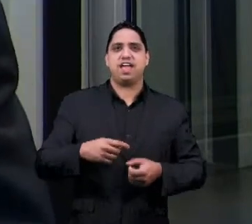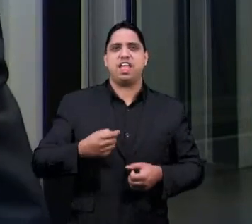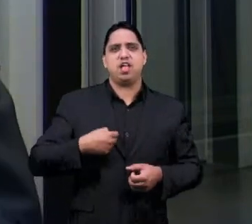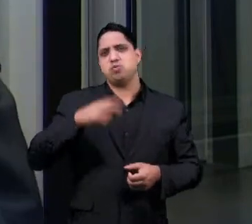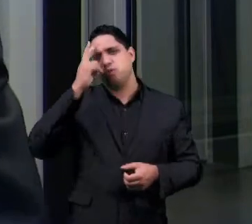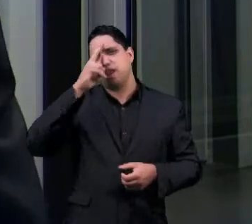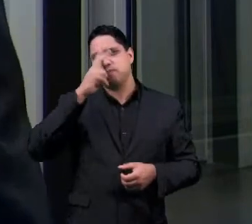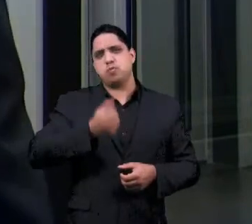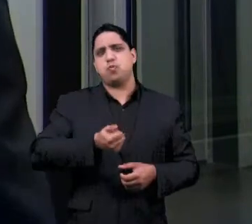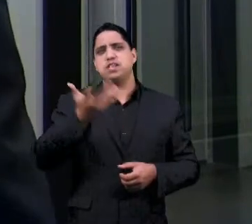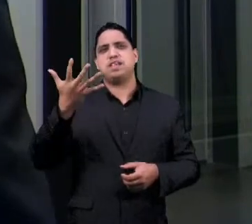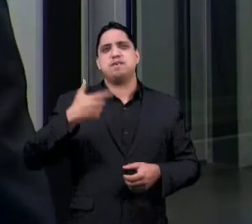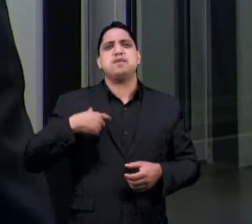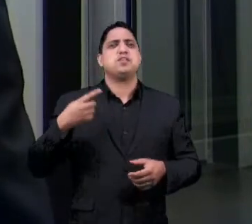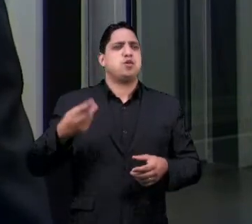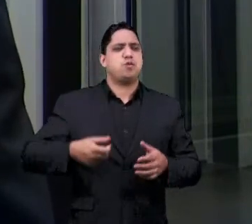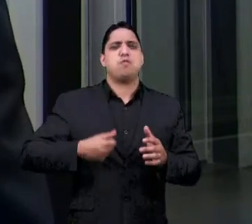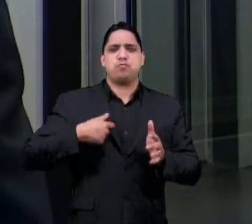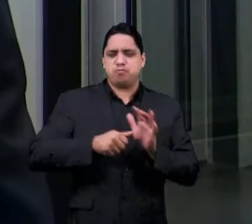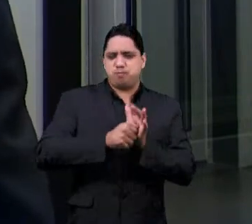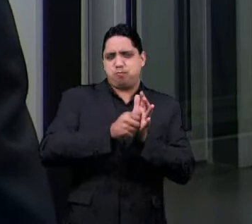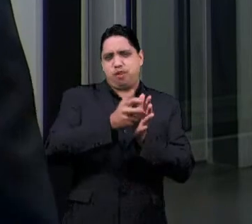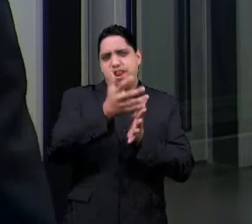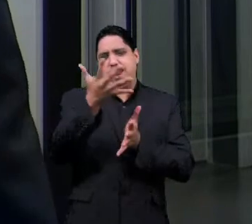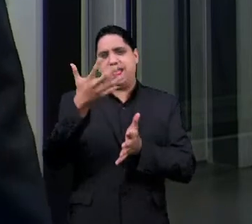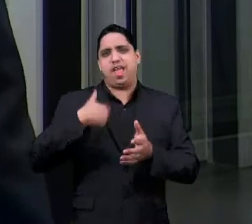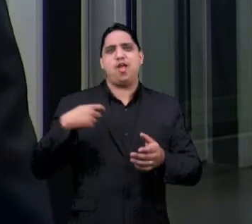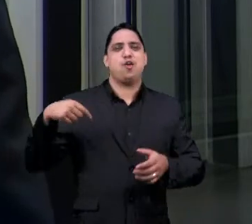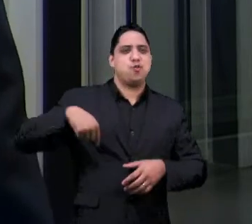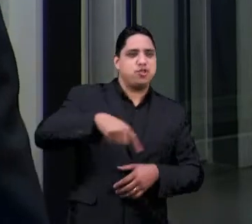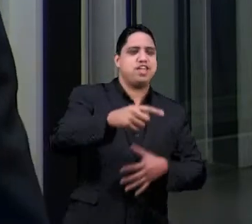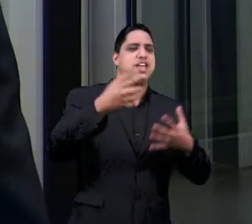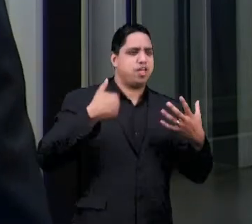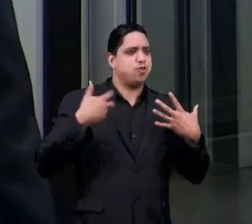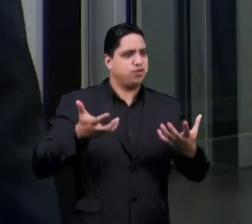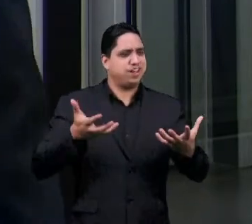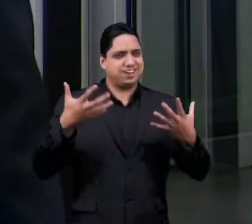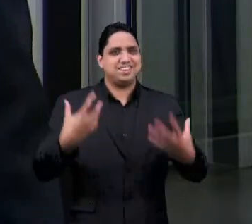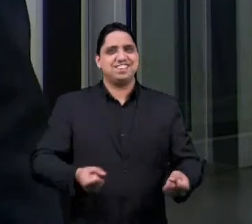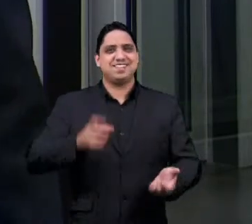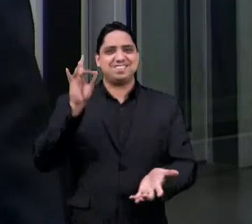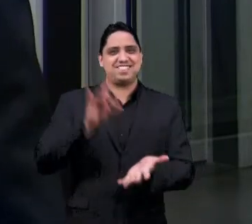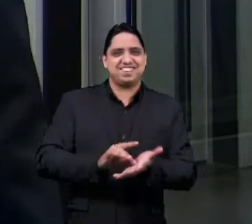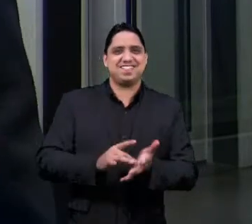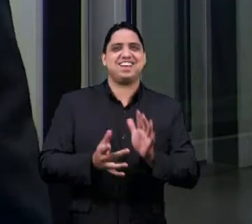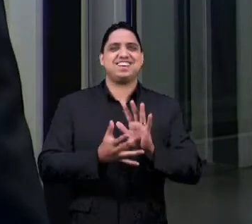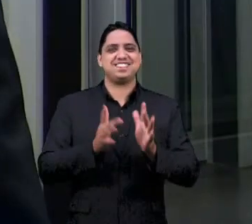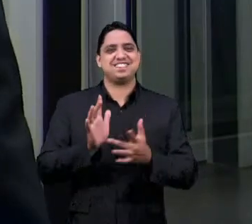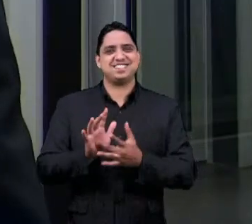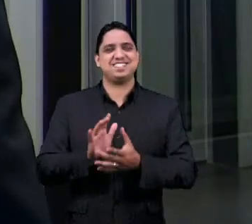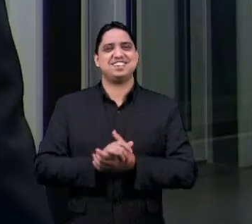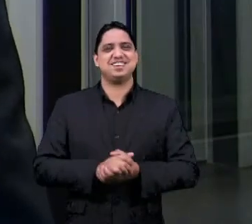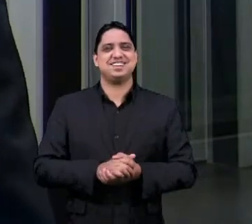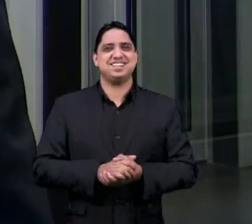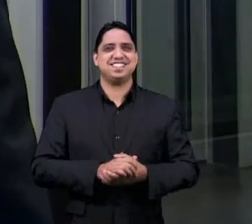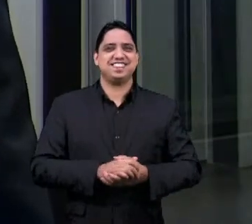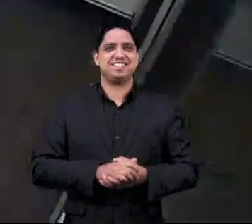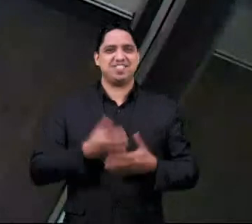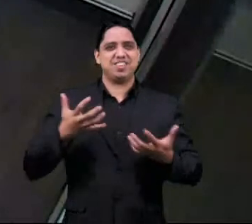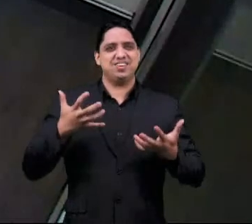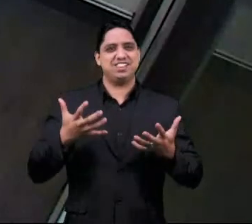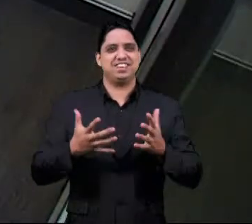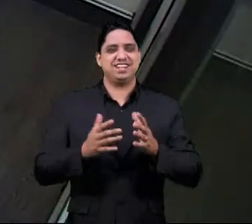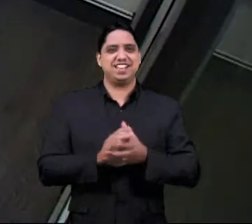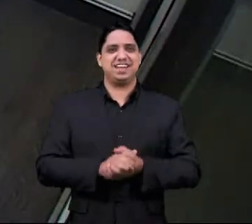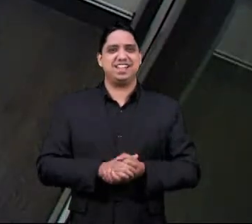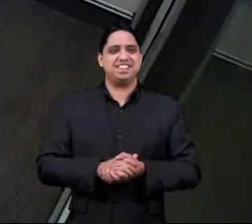várias vezes eu voltei lá na frente para aceitar Jesus, porque eu quero aceitar mesmo, né? Quero ver se ele já me